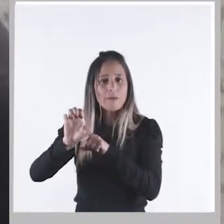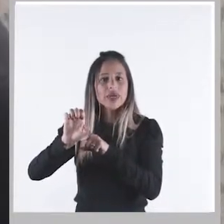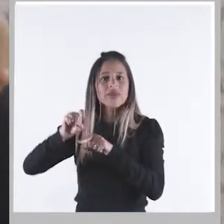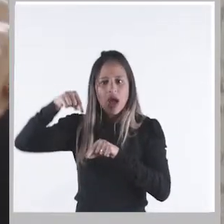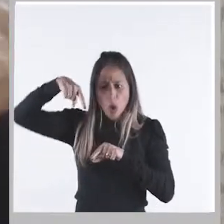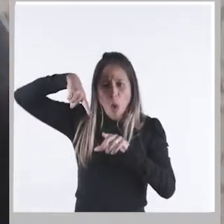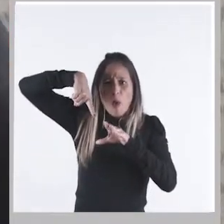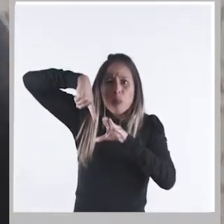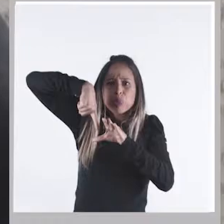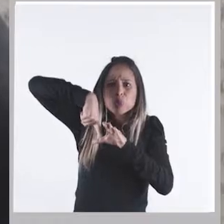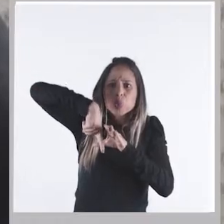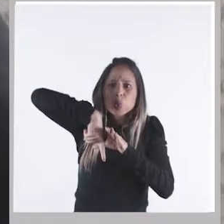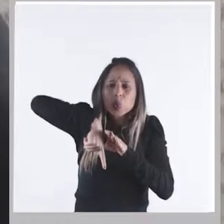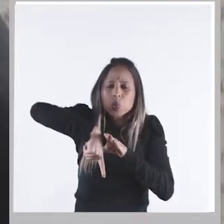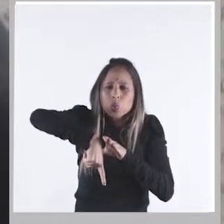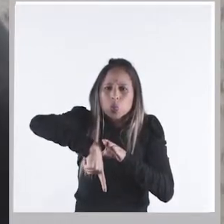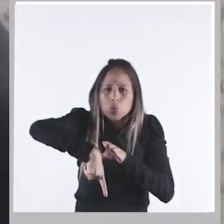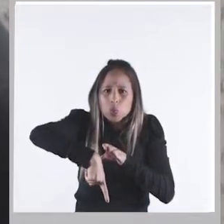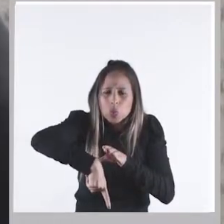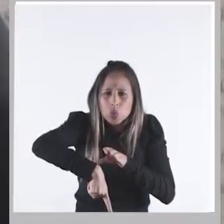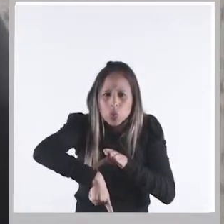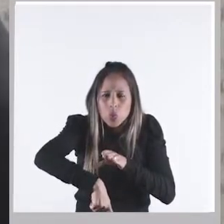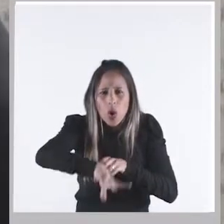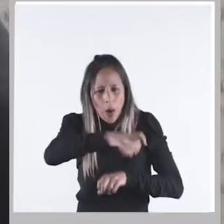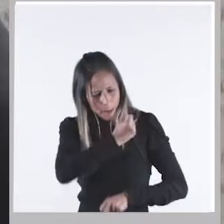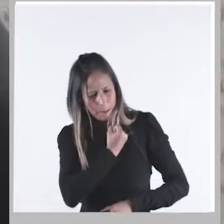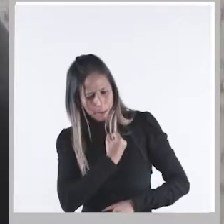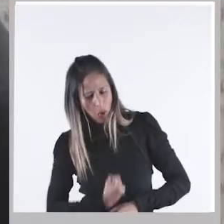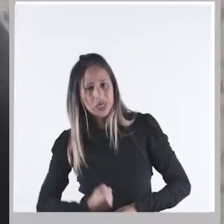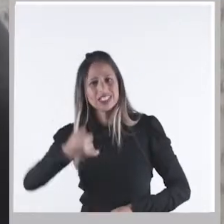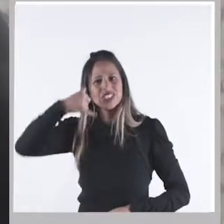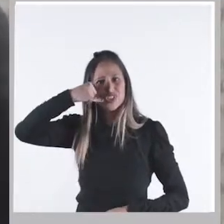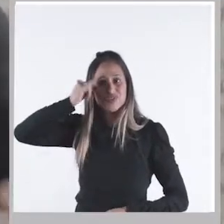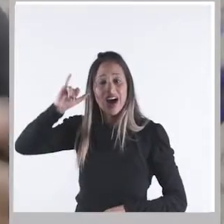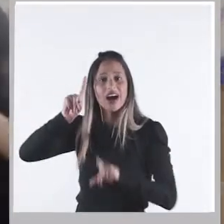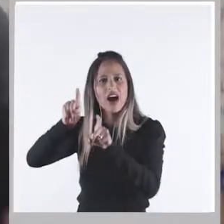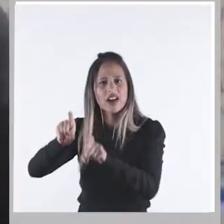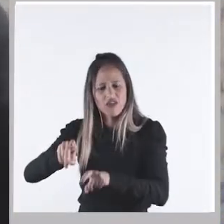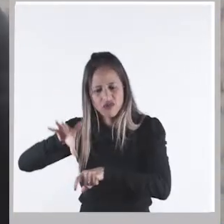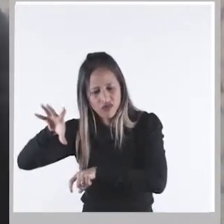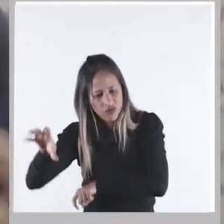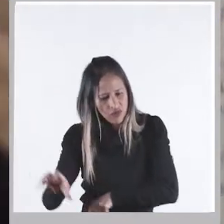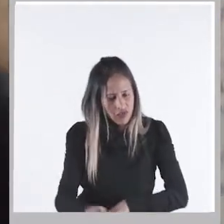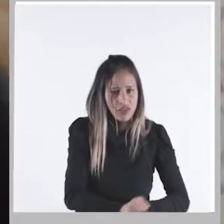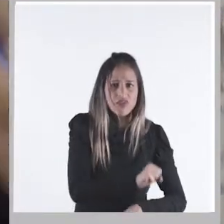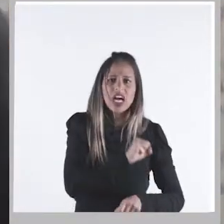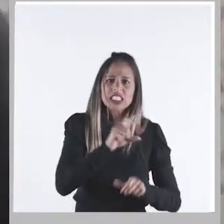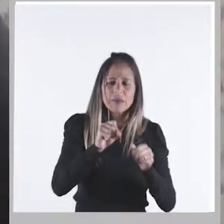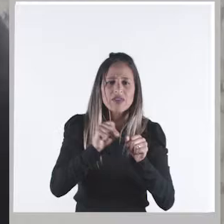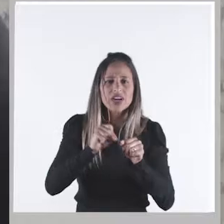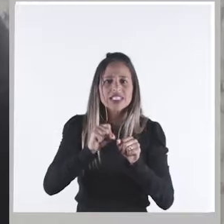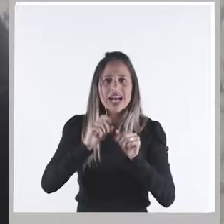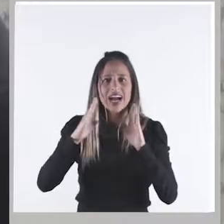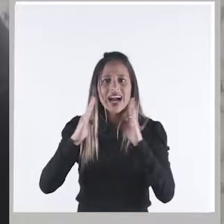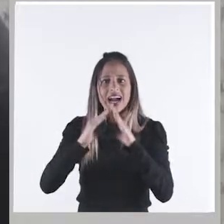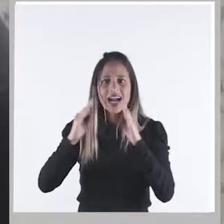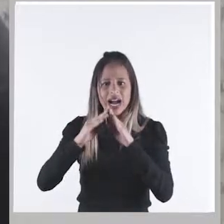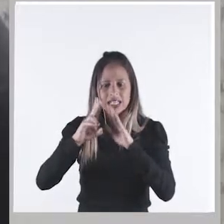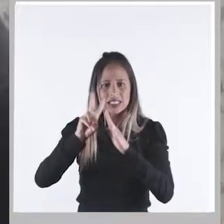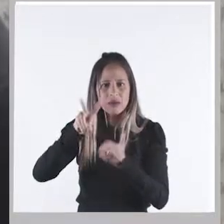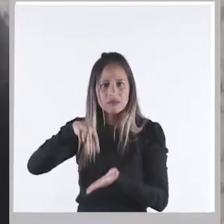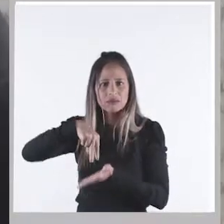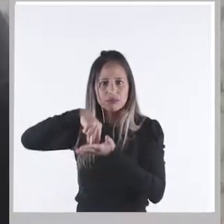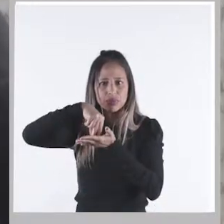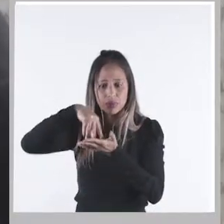buraco no fundo do quintal, buscou a bosta de vaca nas fazendas, né? E para dar a liga ali, e a casa dela está lá de pé